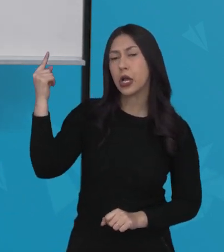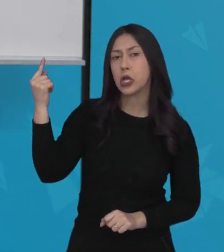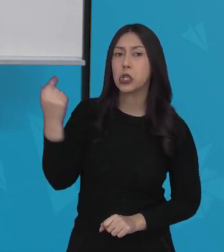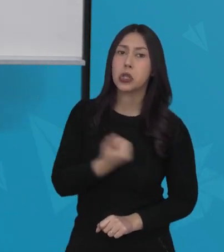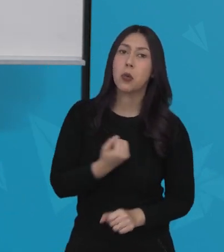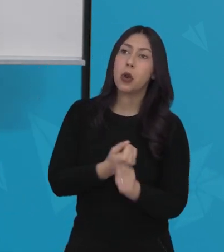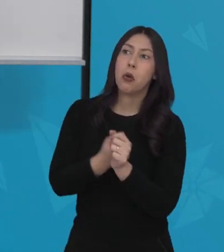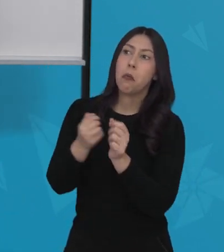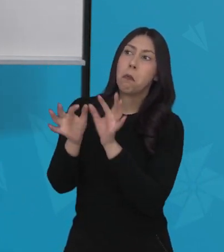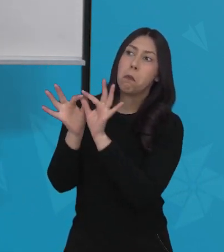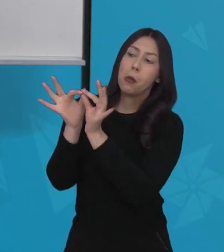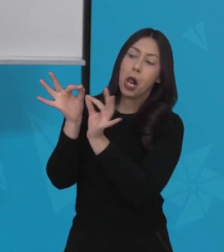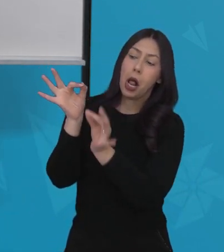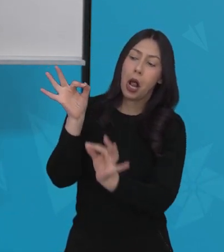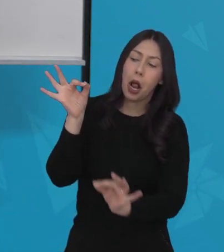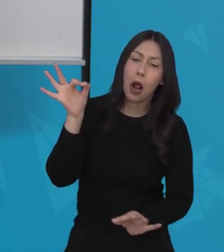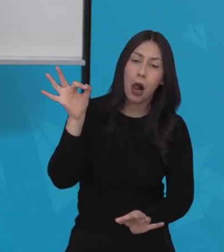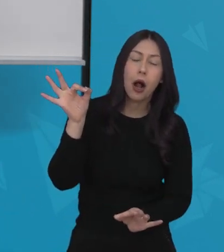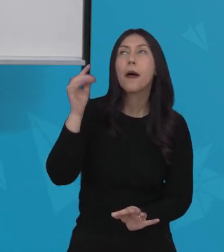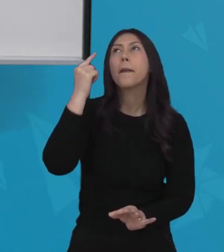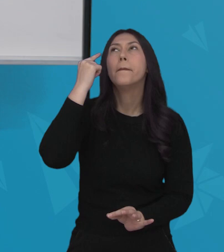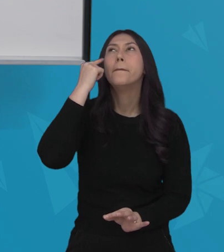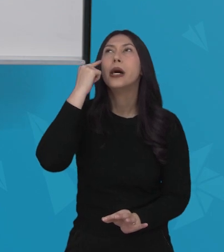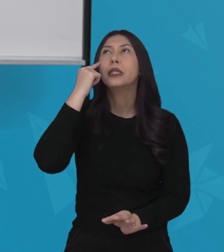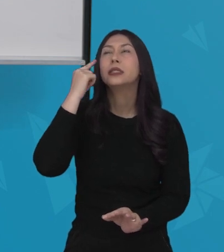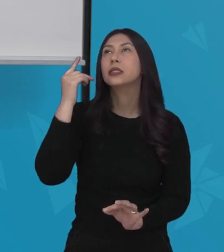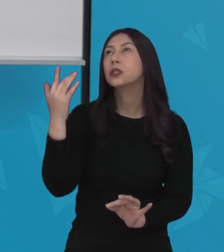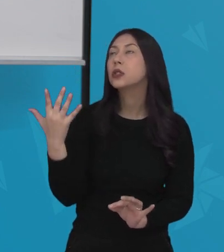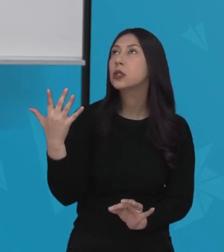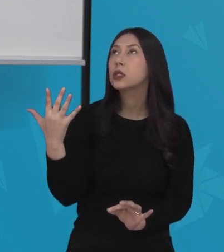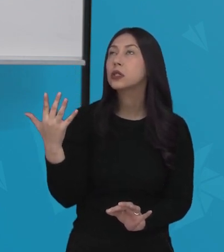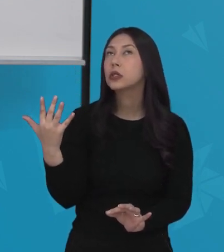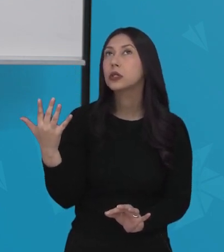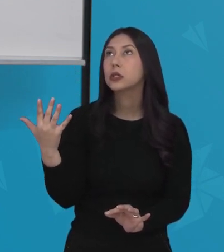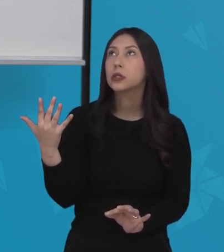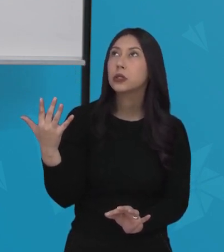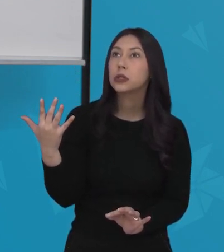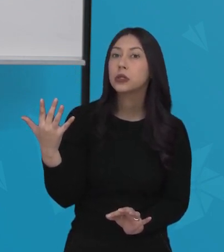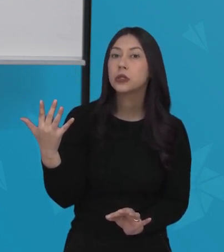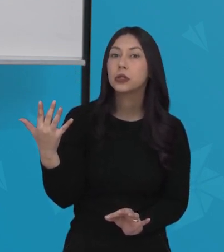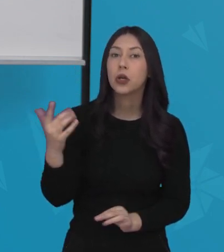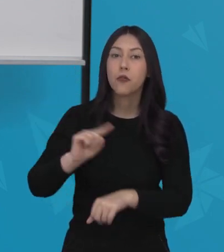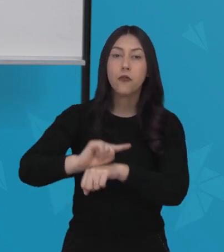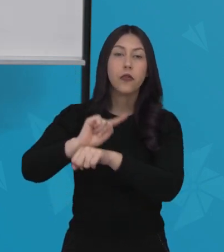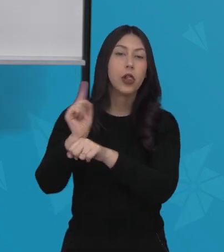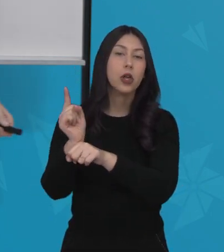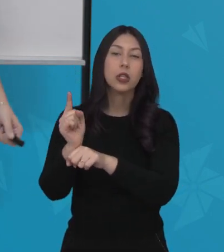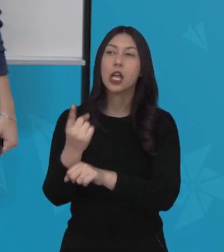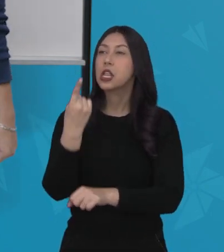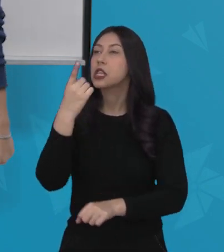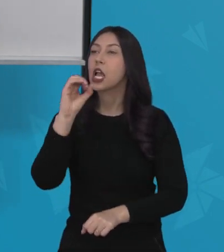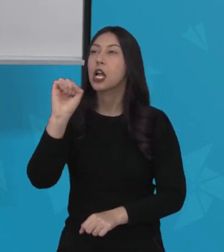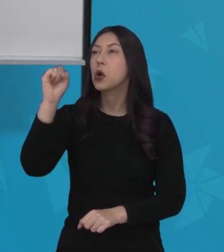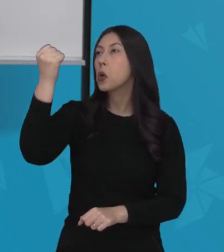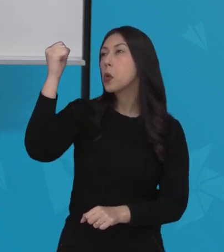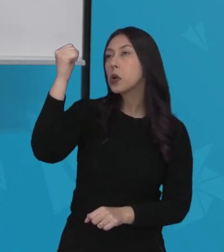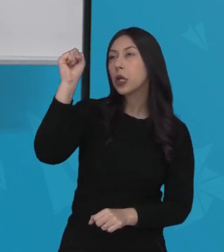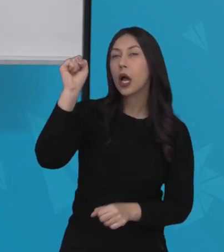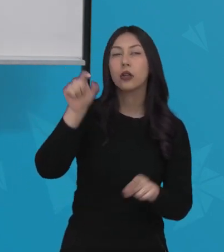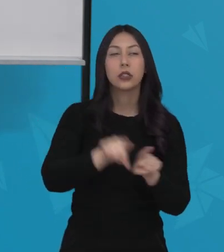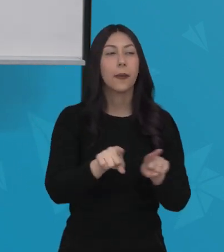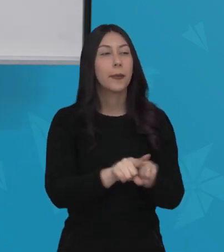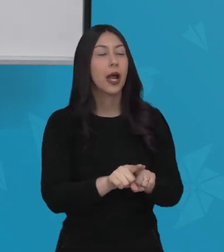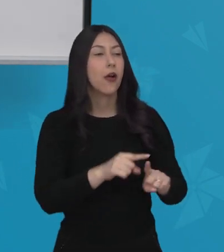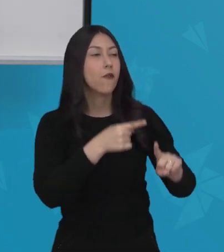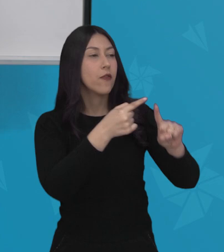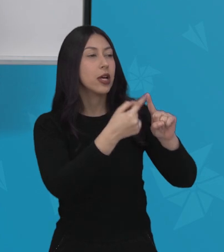números grandes. A gente estava pensando em multiplicar um número, no caso lá, da velocidade da luz, por 10 à oitava, aqui um número vezes